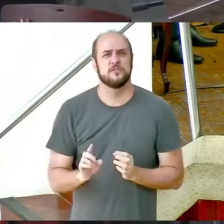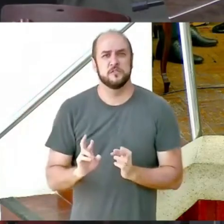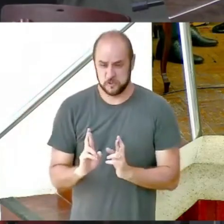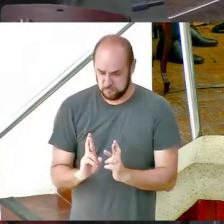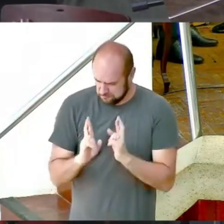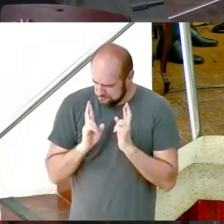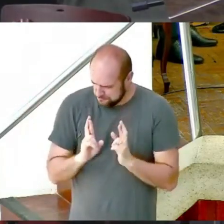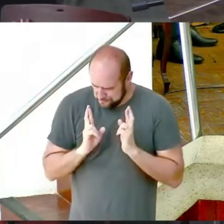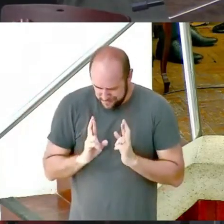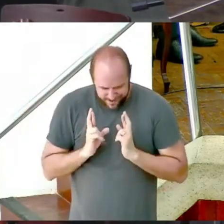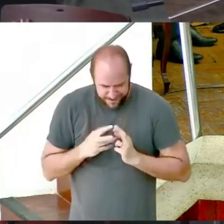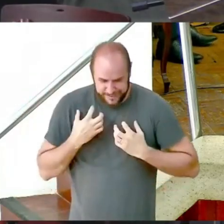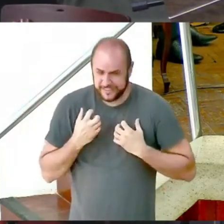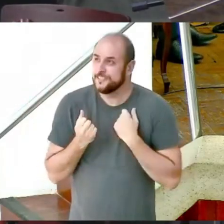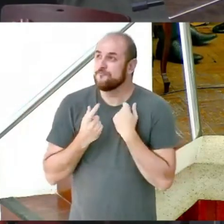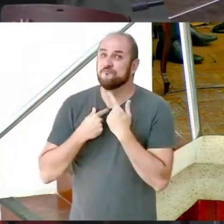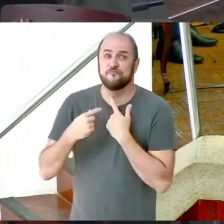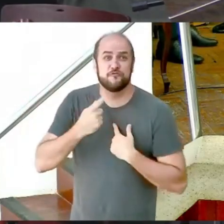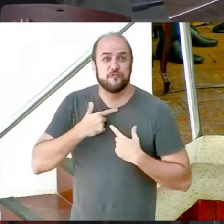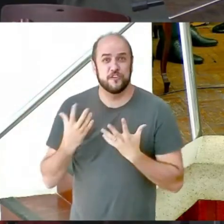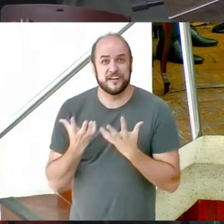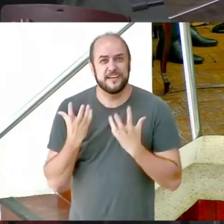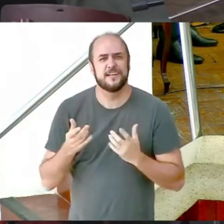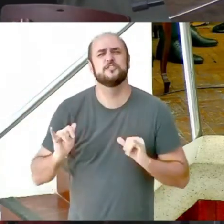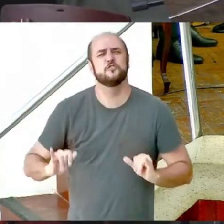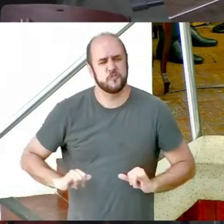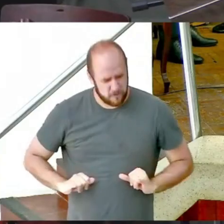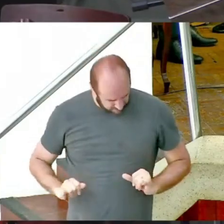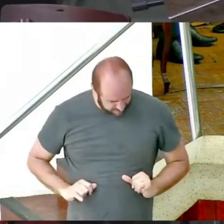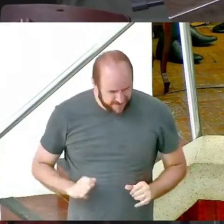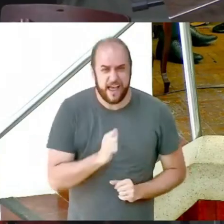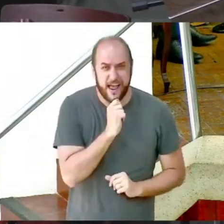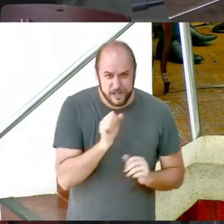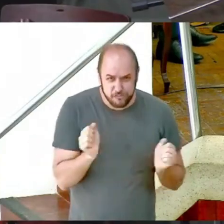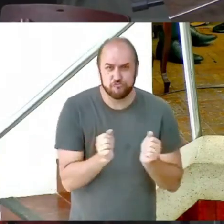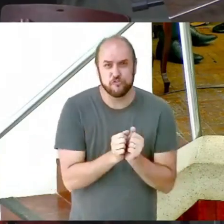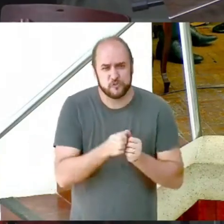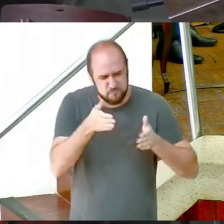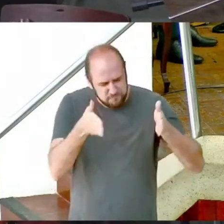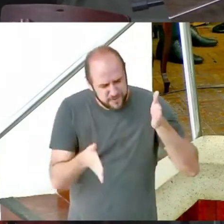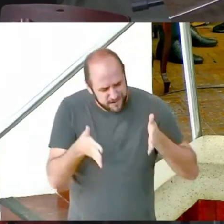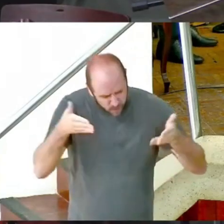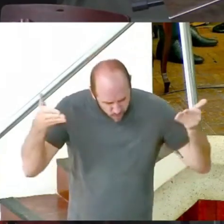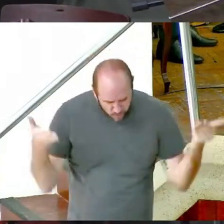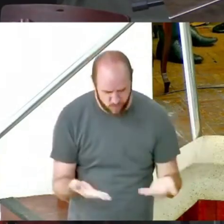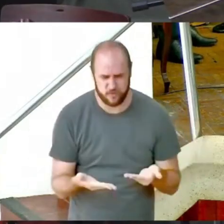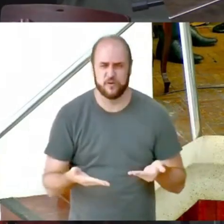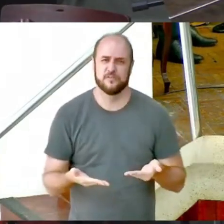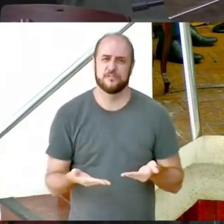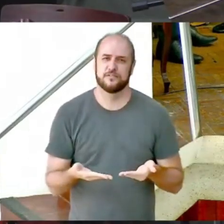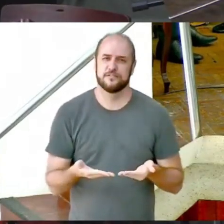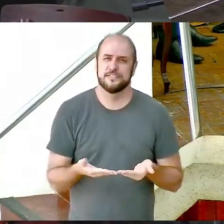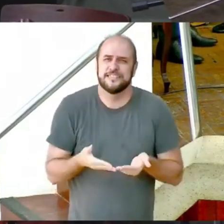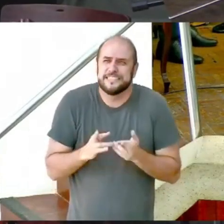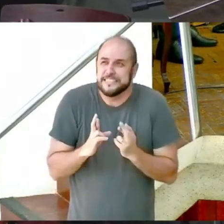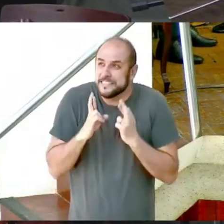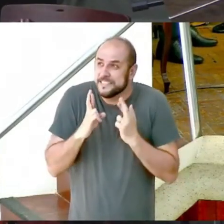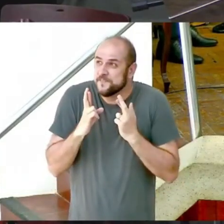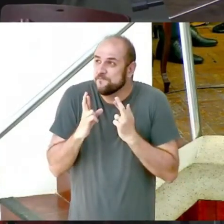com grande expectativa, mesmo sofrendo nesta época presente. Eles esperam